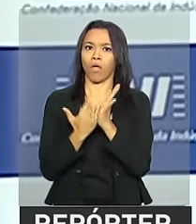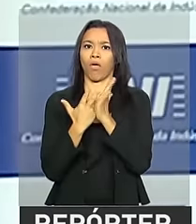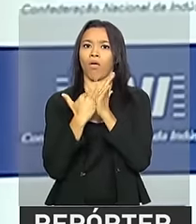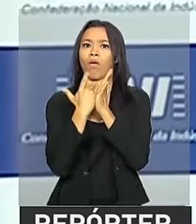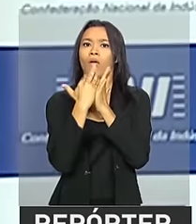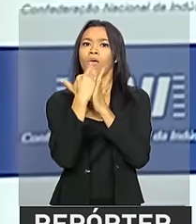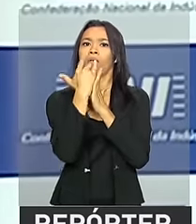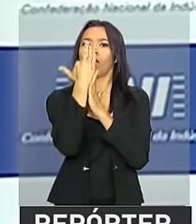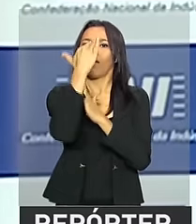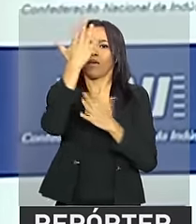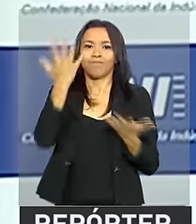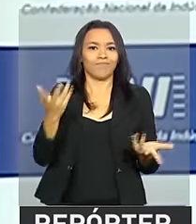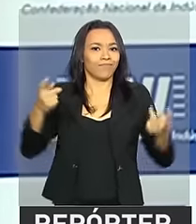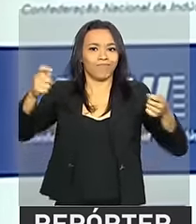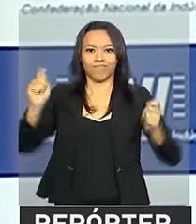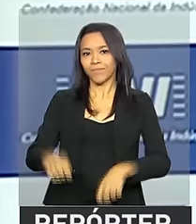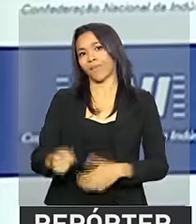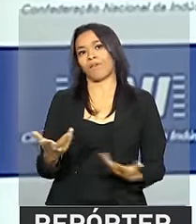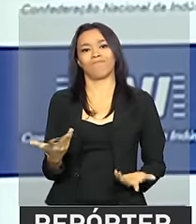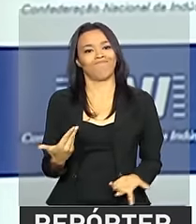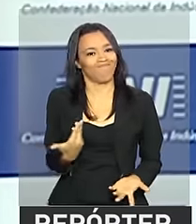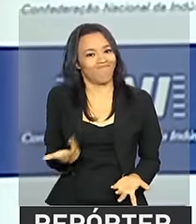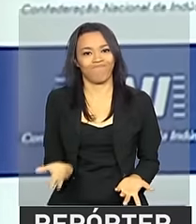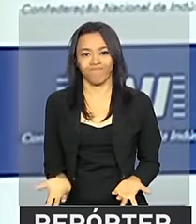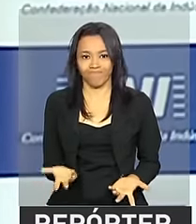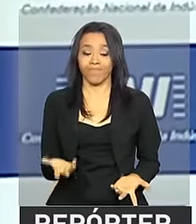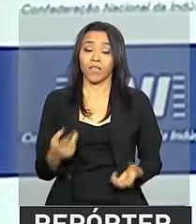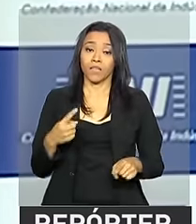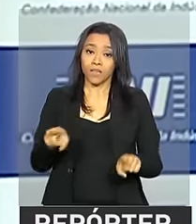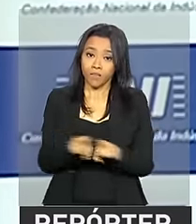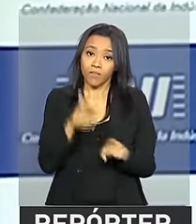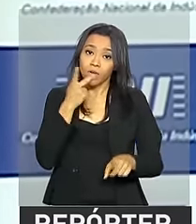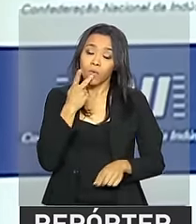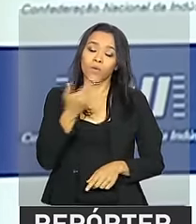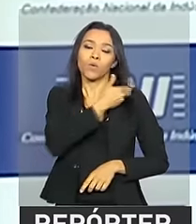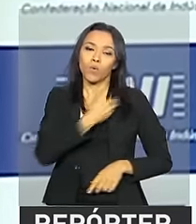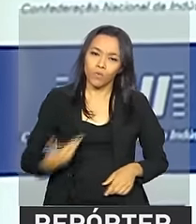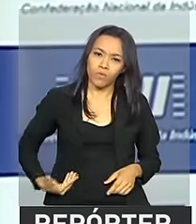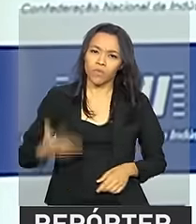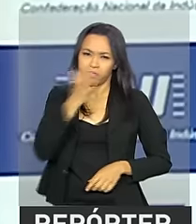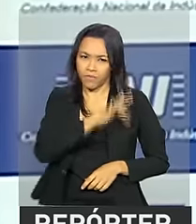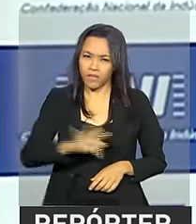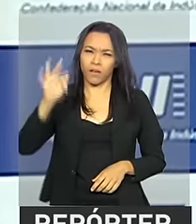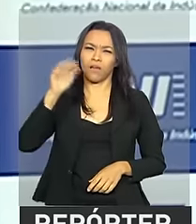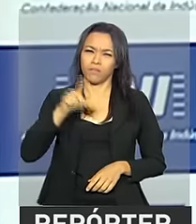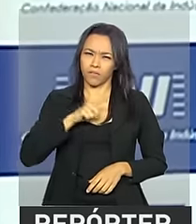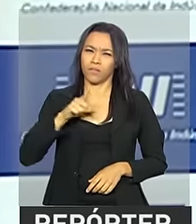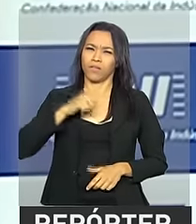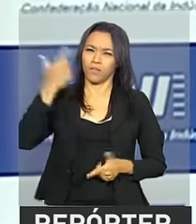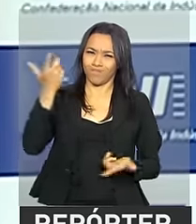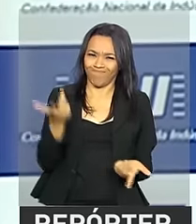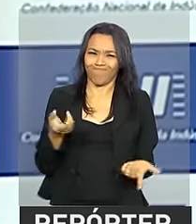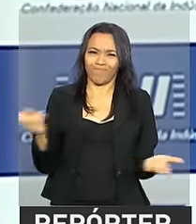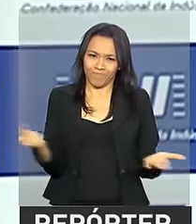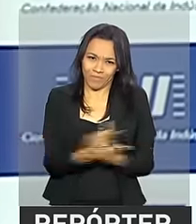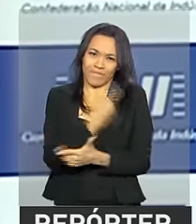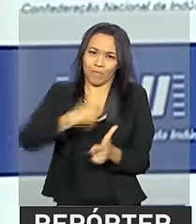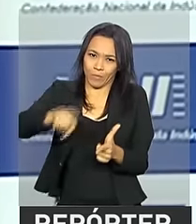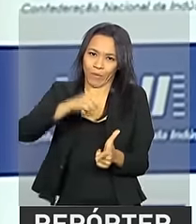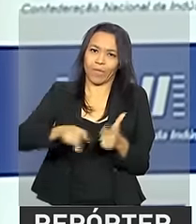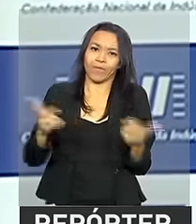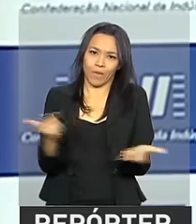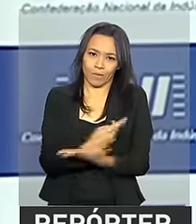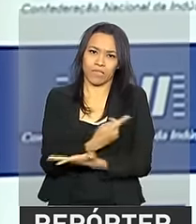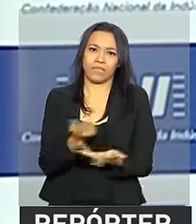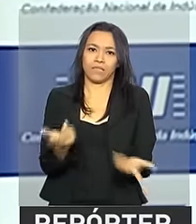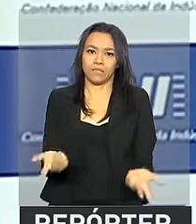públicos que ocorreu nos últimos anos. Ele disse que o poder público, que o governo federal está enfrentando essas causas e destacou aí